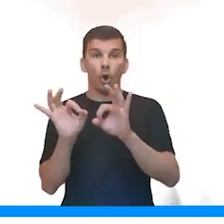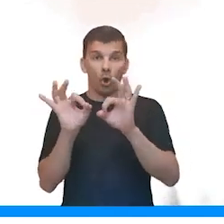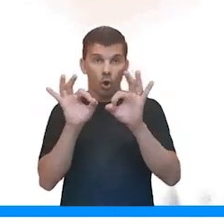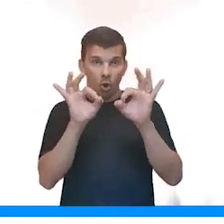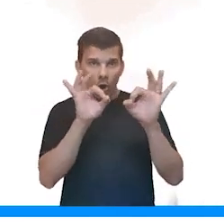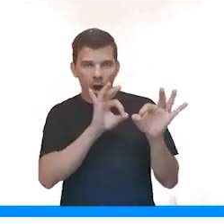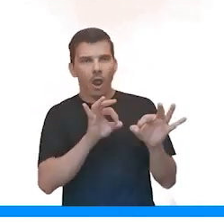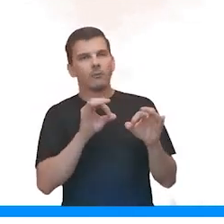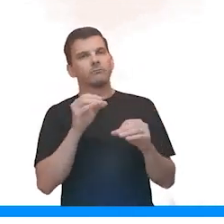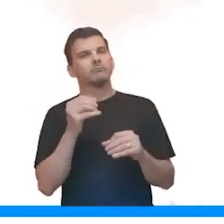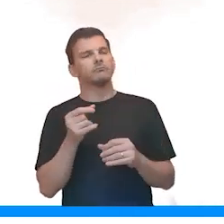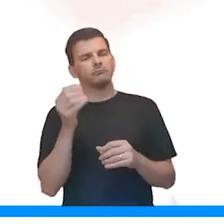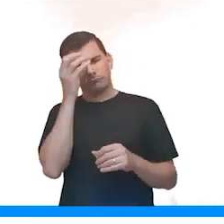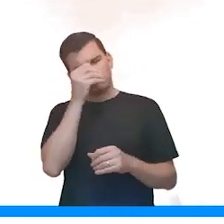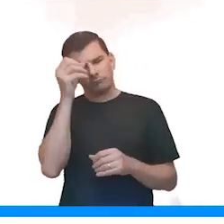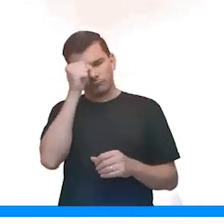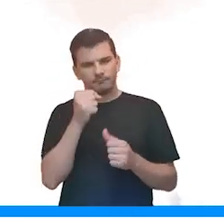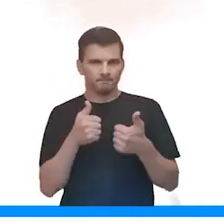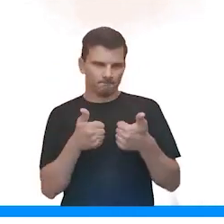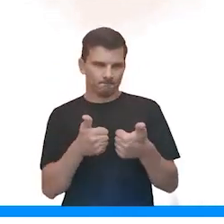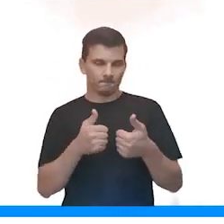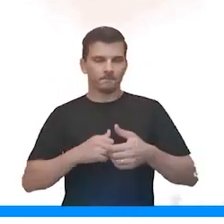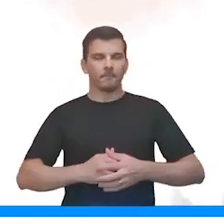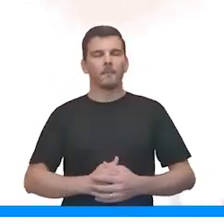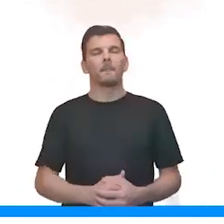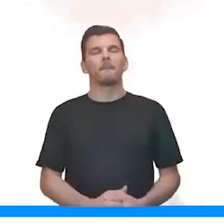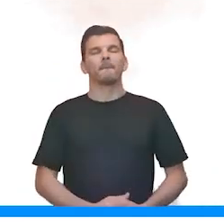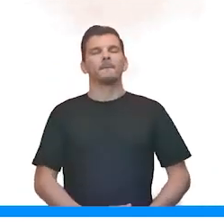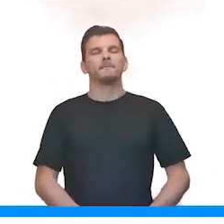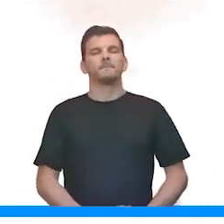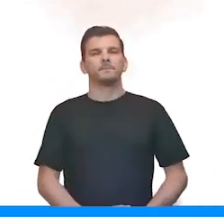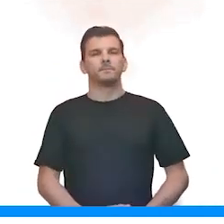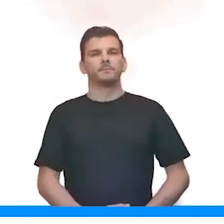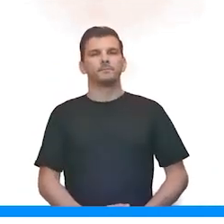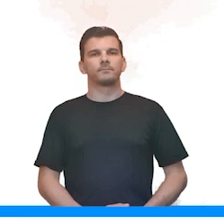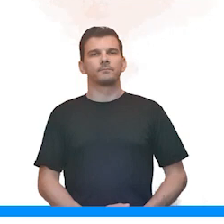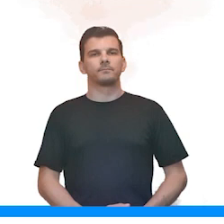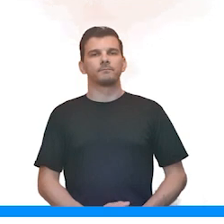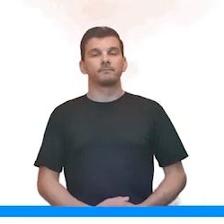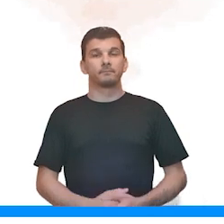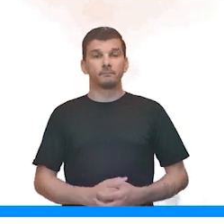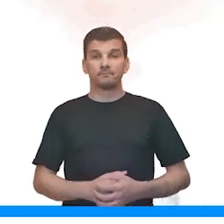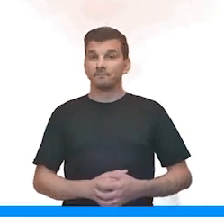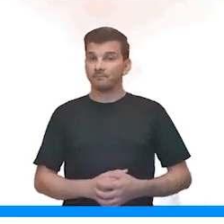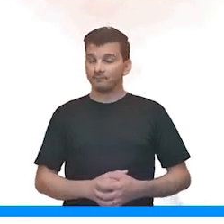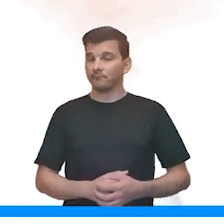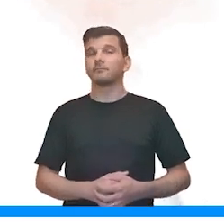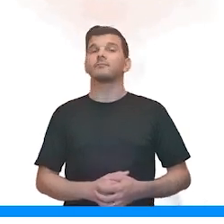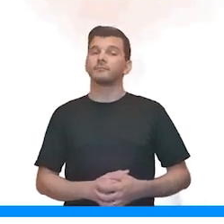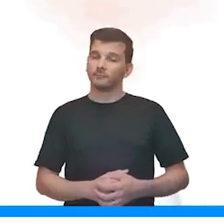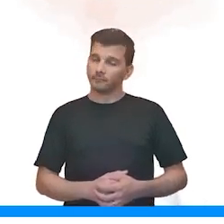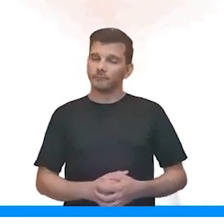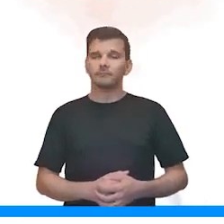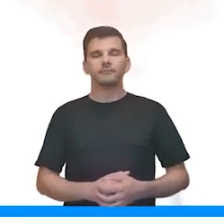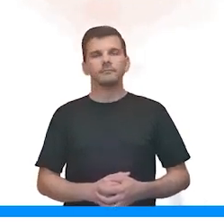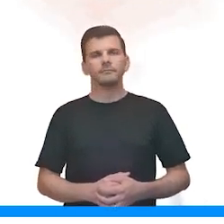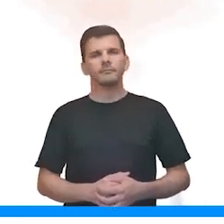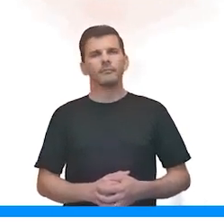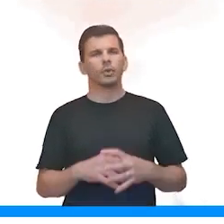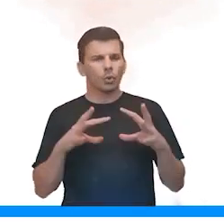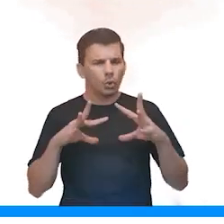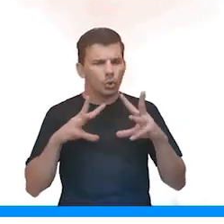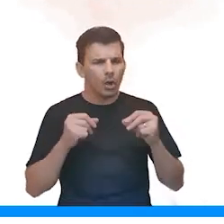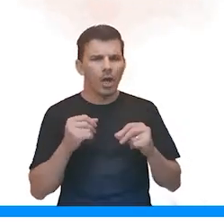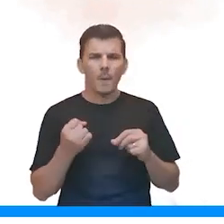novo a equação da termodinâmica, Q igual a W mais ΔU, Se ele não varia o volume, significa que não